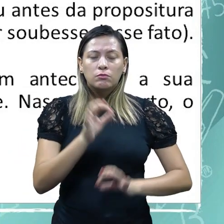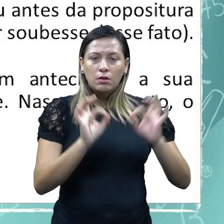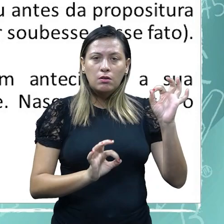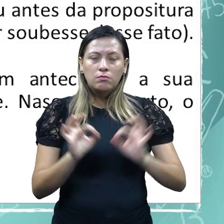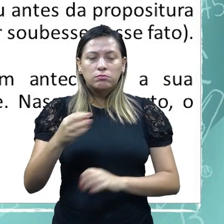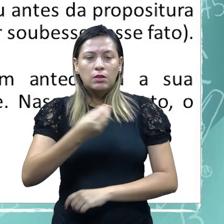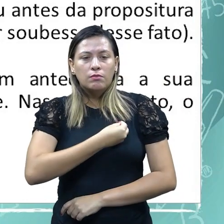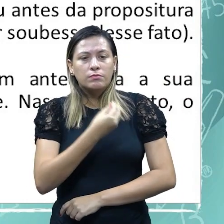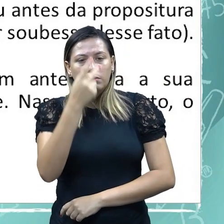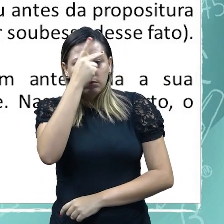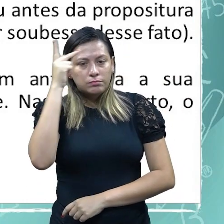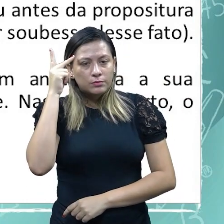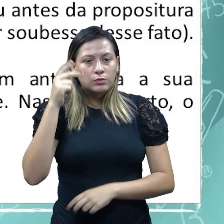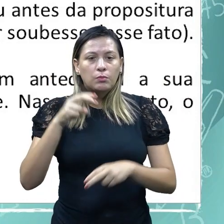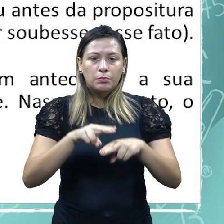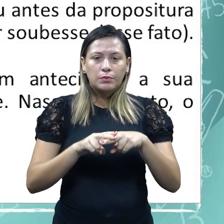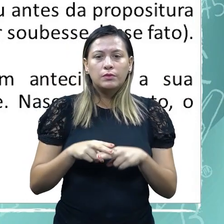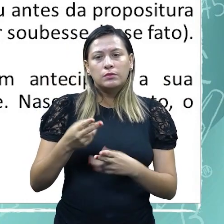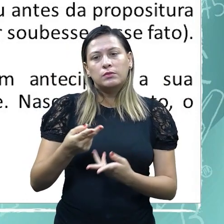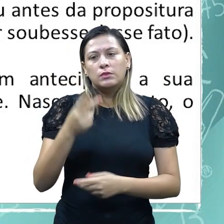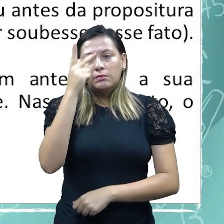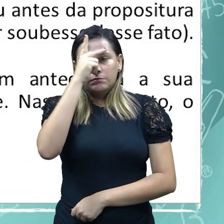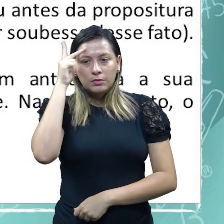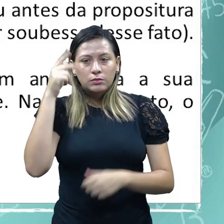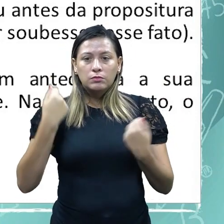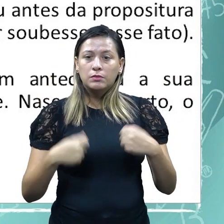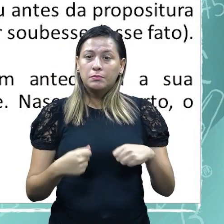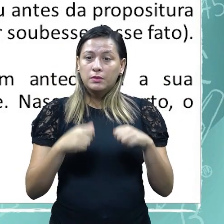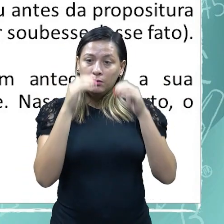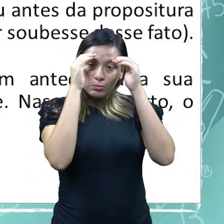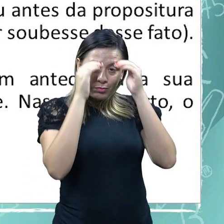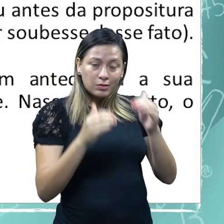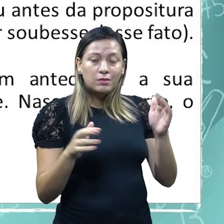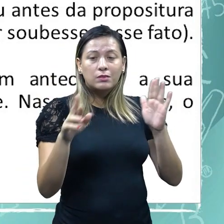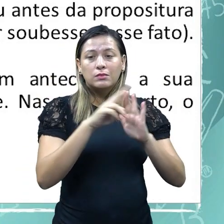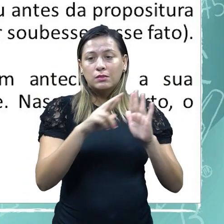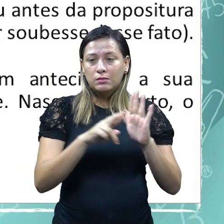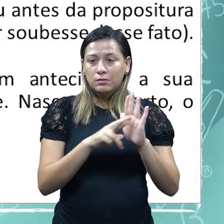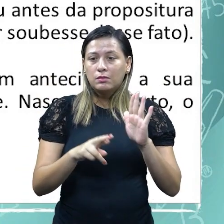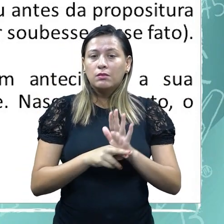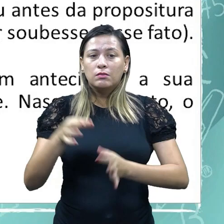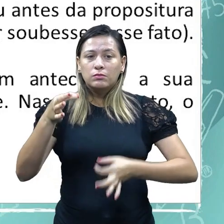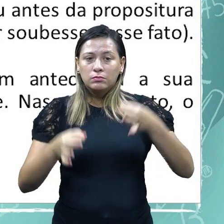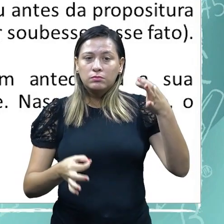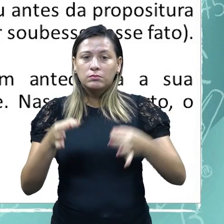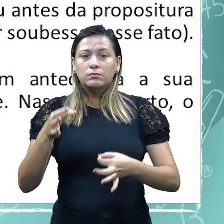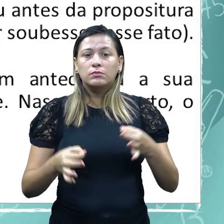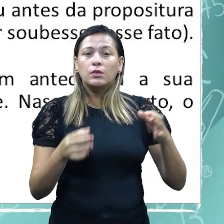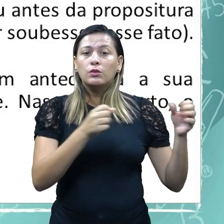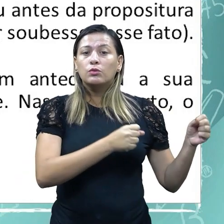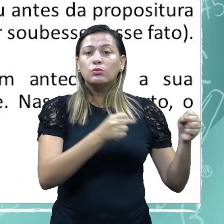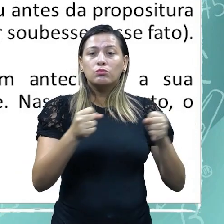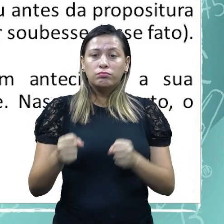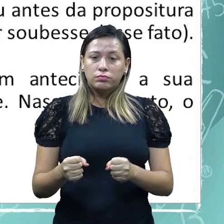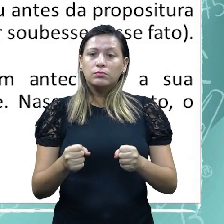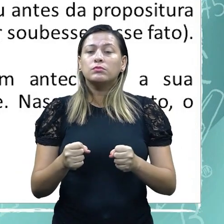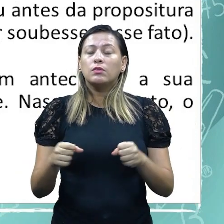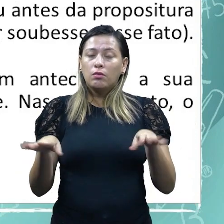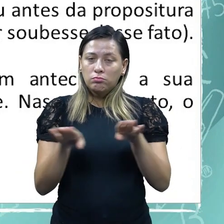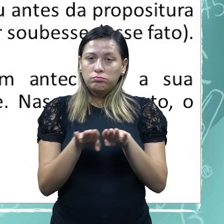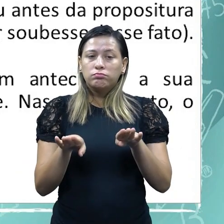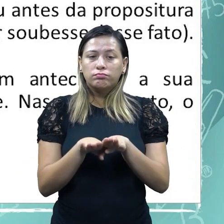se submeter ao comando das normas jurídicas e só pessoas podem exercer os poderes e as normas que são atribuídas a elas,